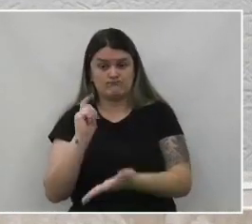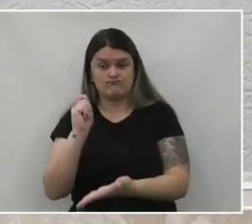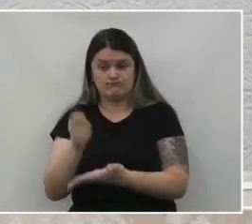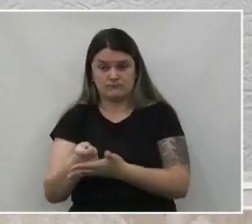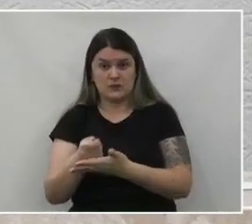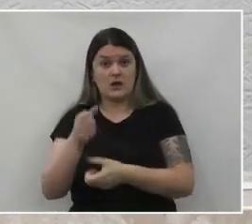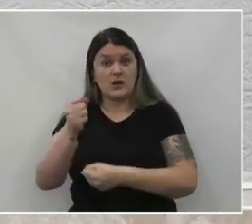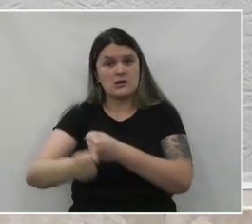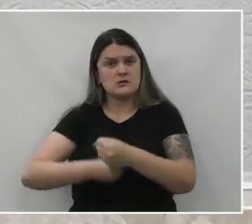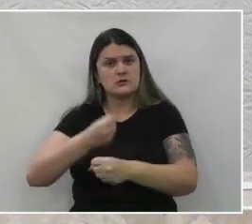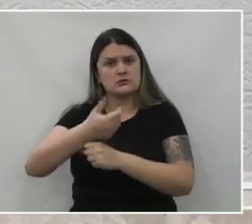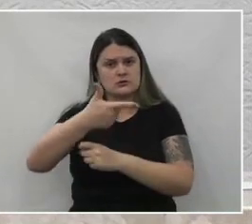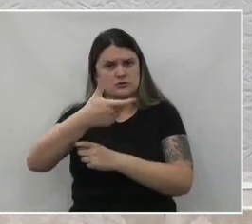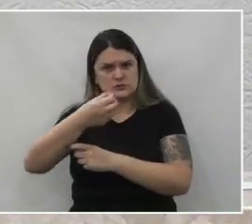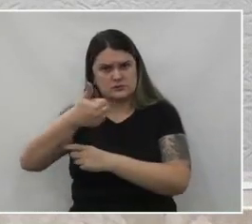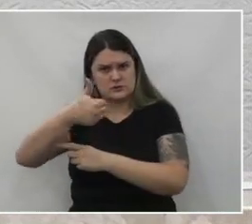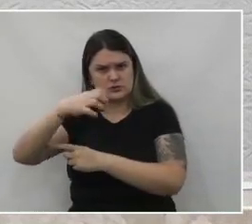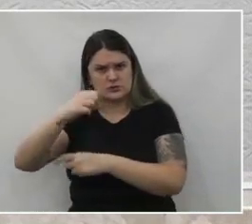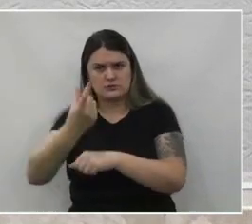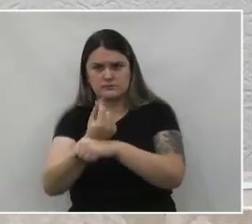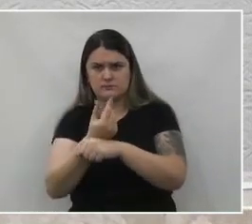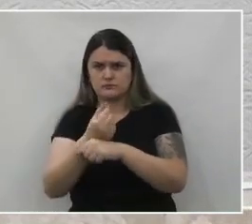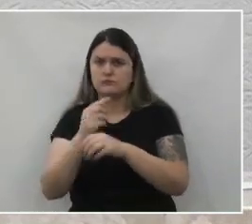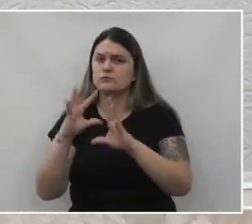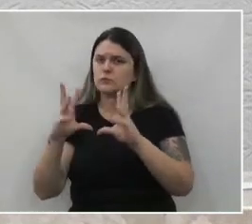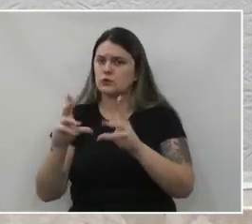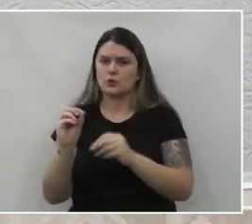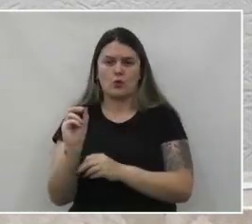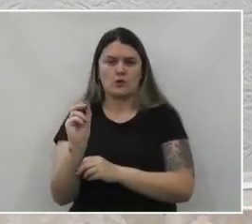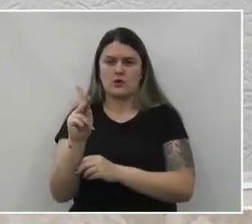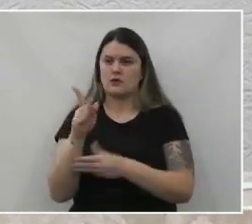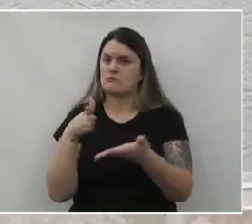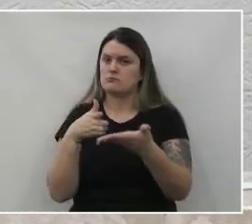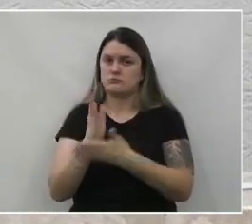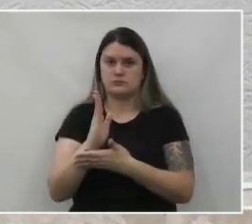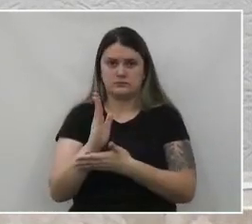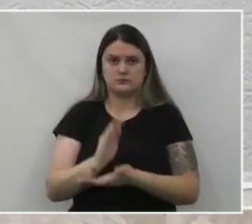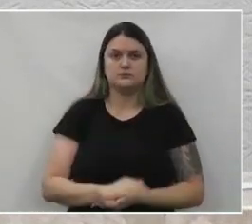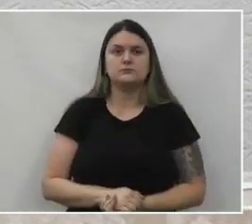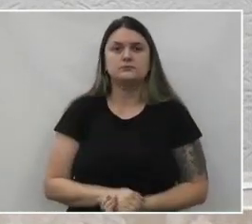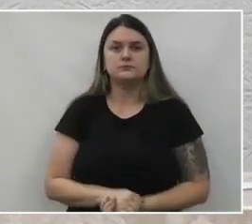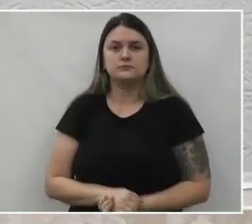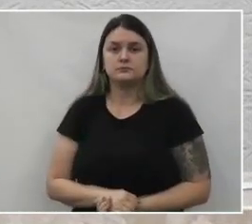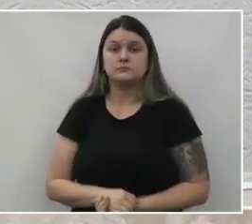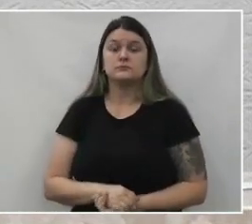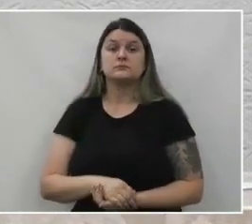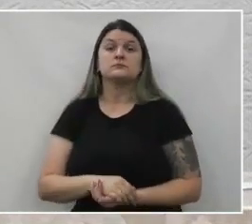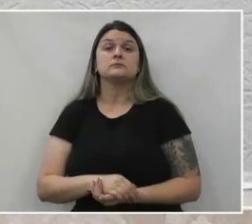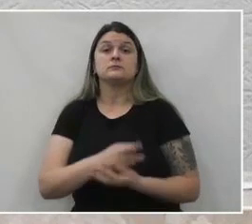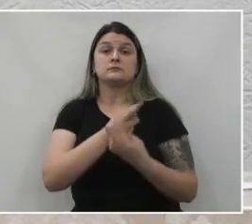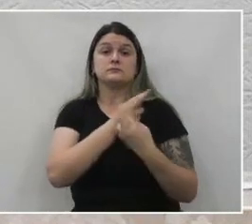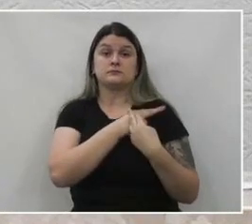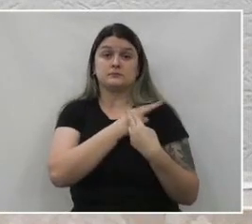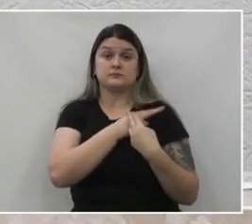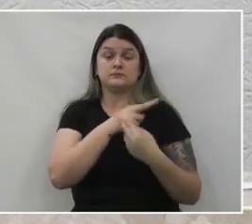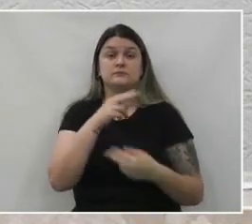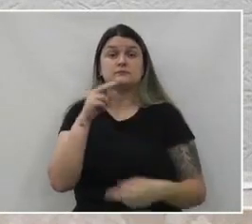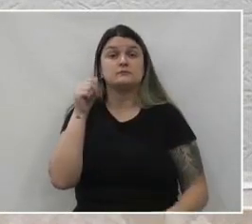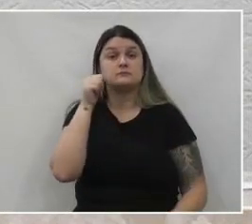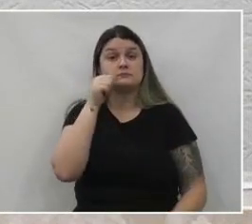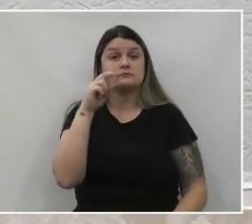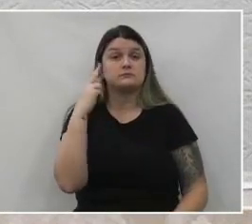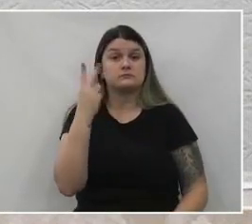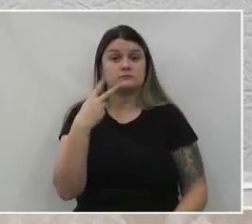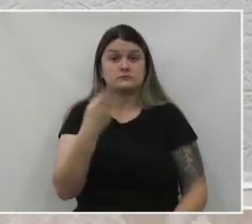contas do exercício 2019 foram aprovadas sem ressalvas. Da vereadora Sandra Aparecida